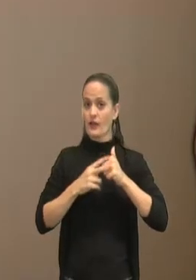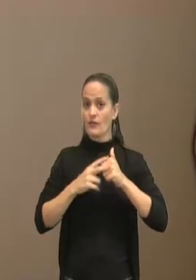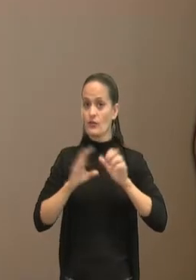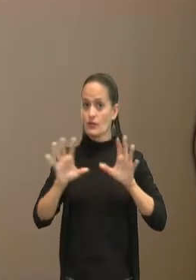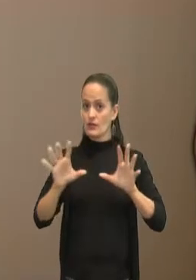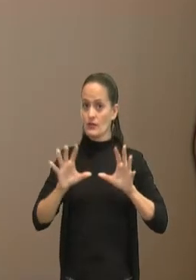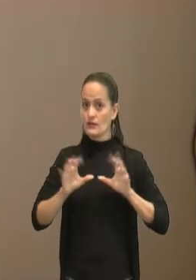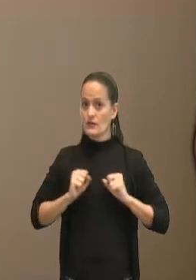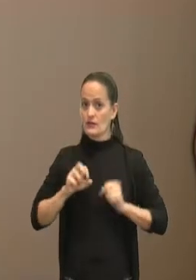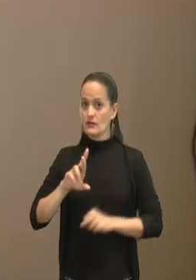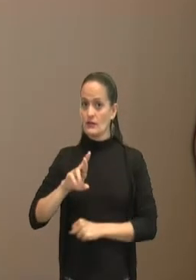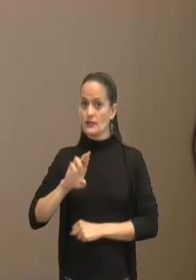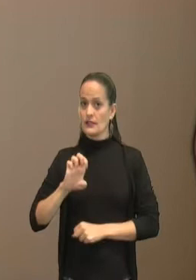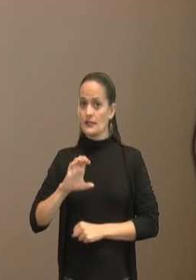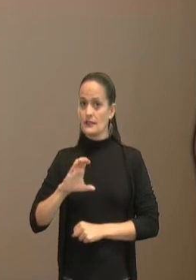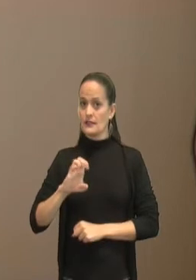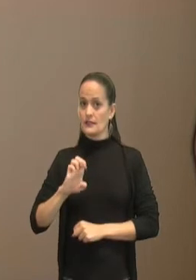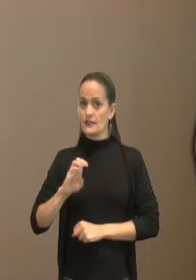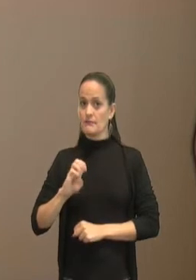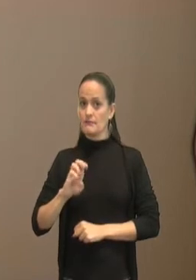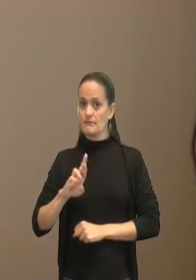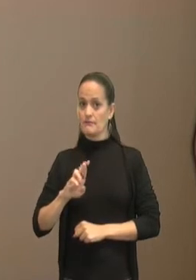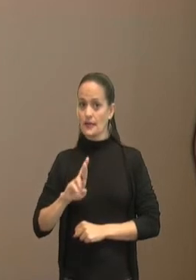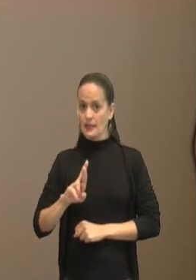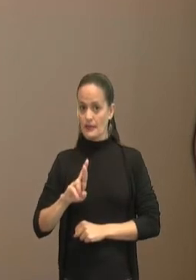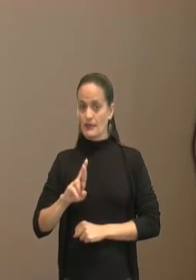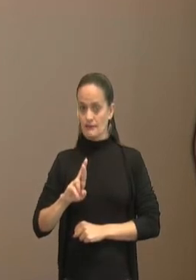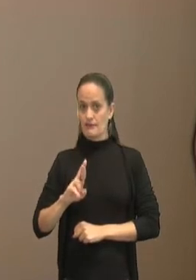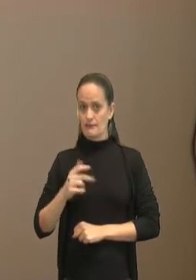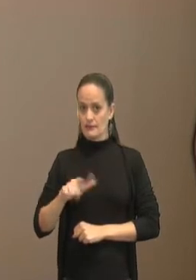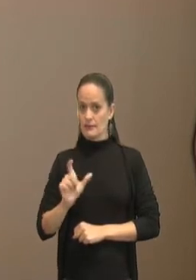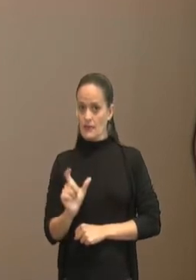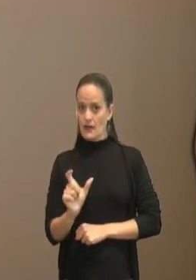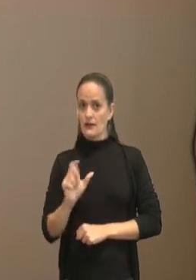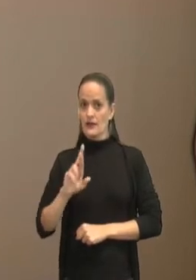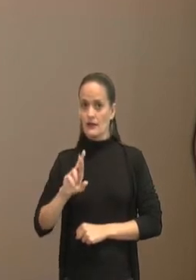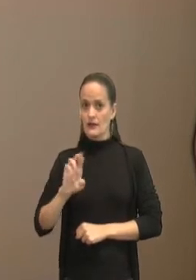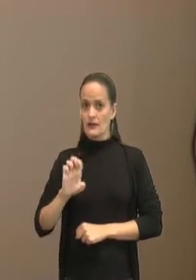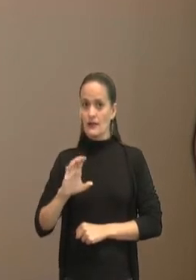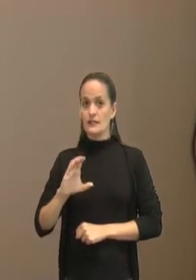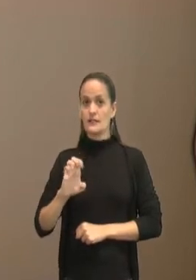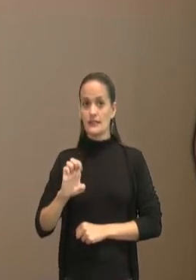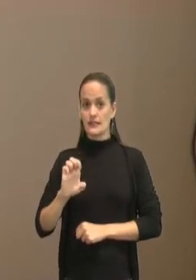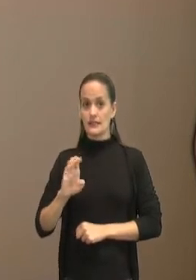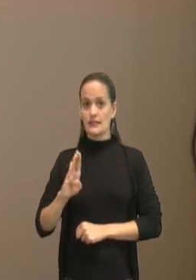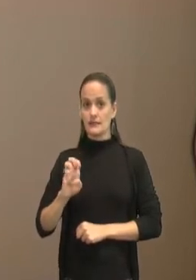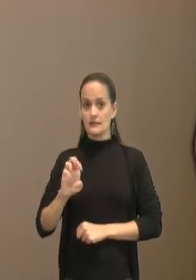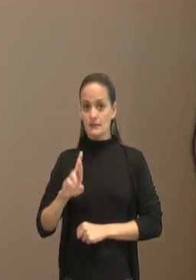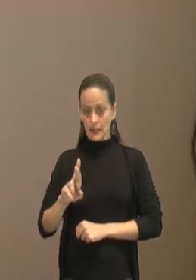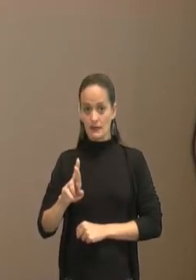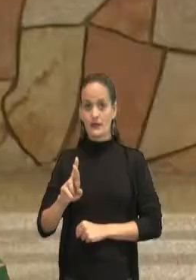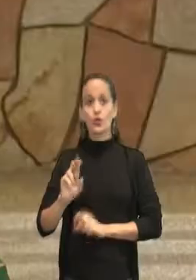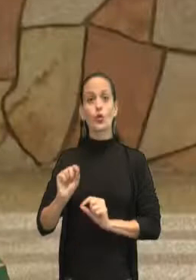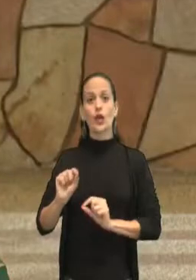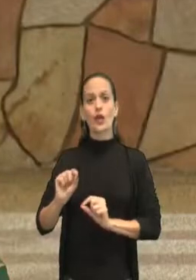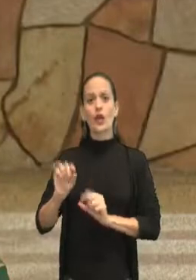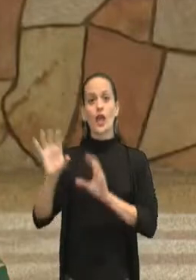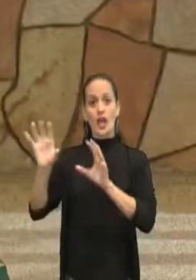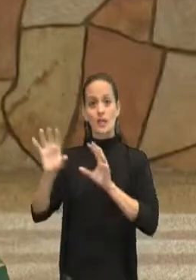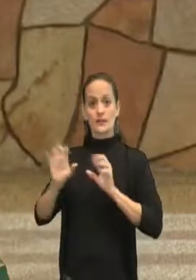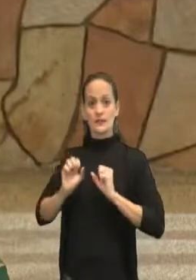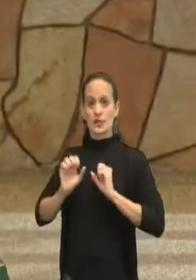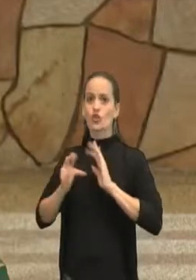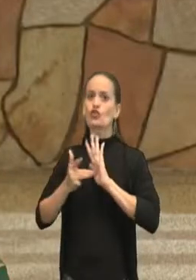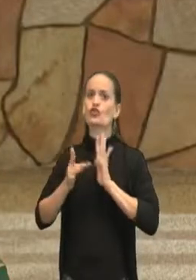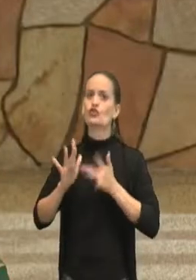João 1,12. Todos quantos o receberam, receberam a Jesus. Esse verbo também,